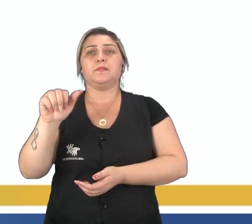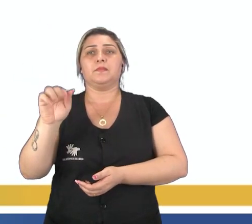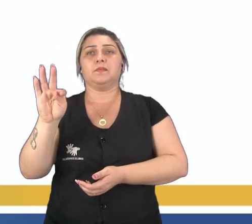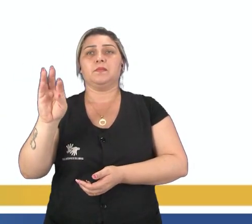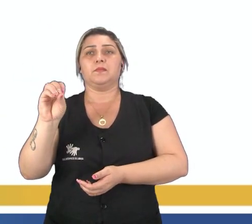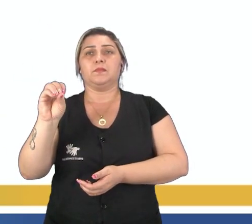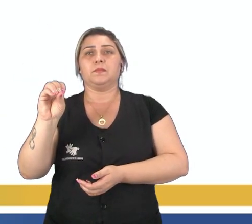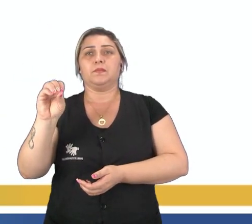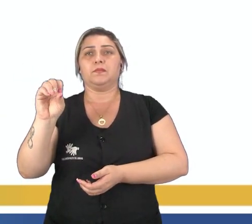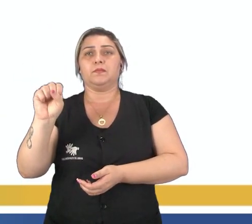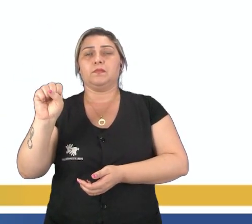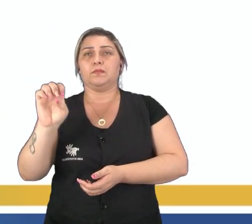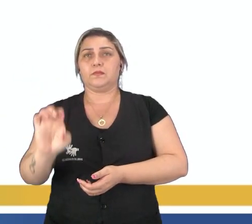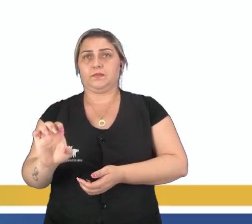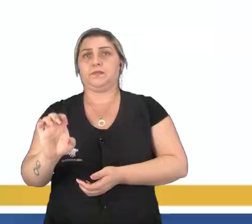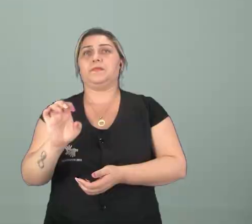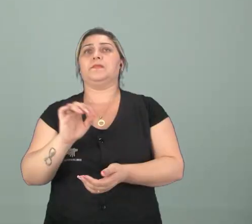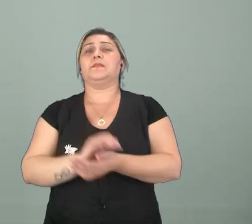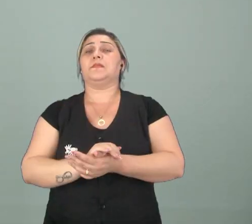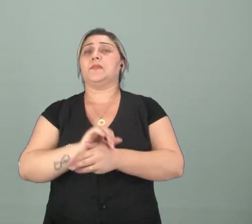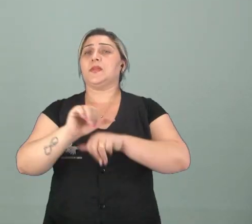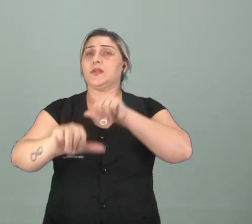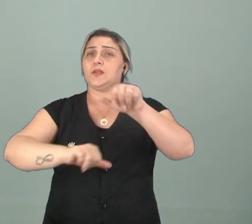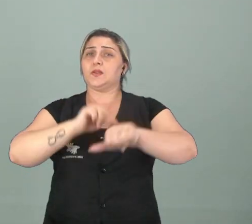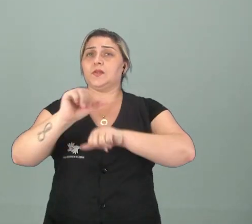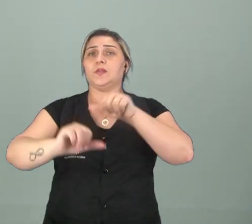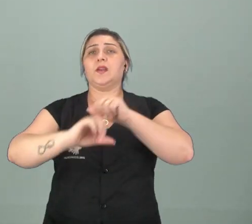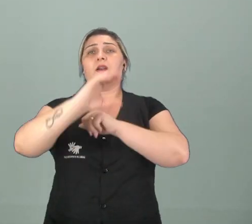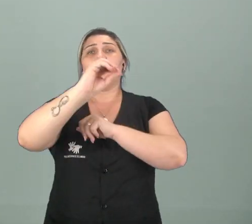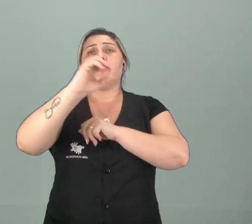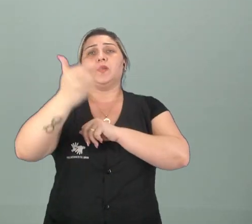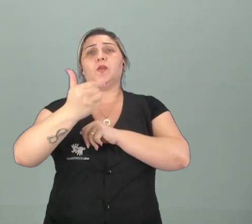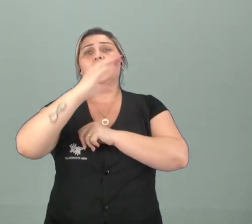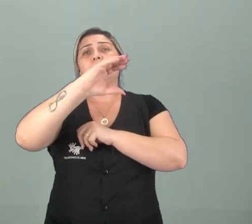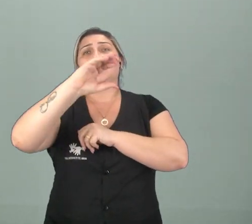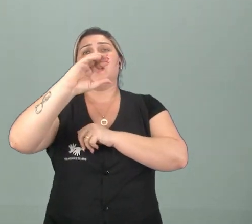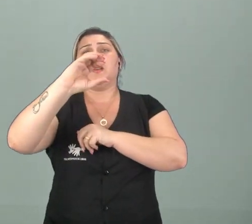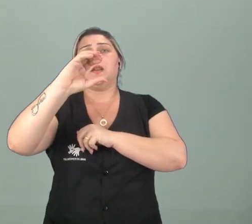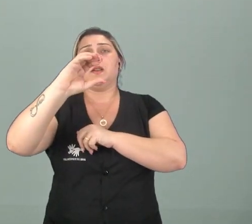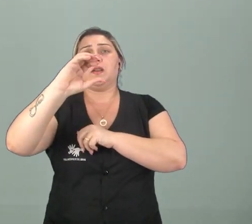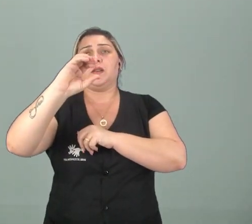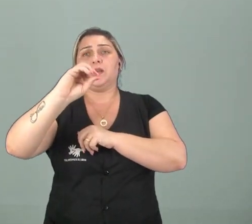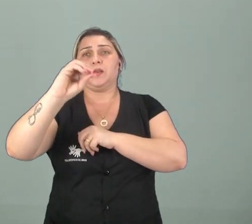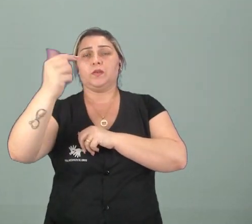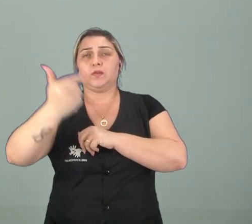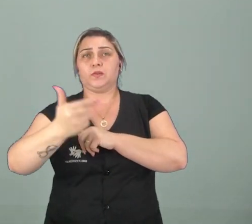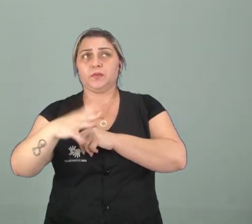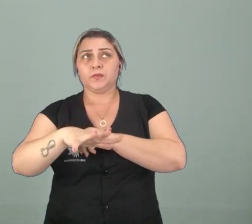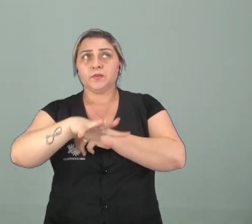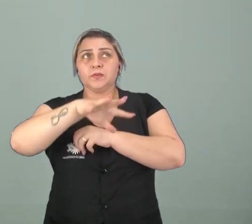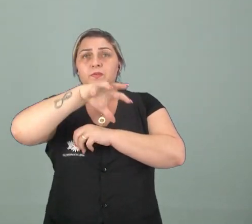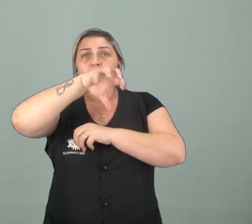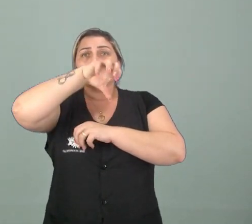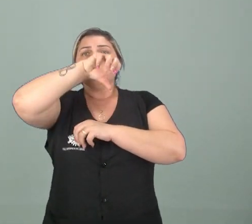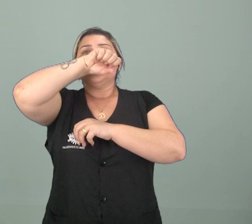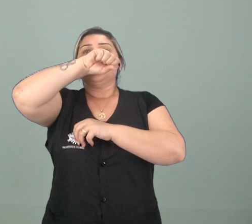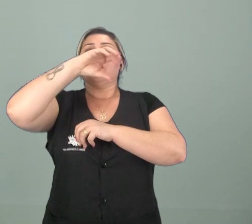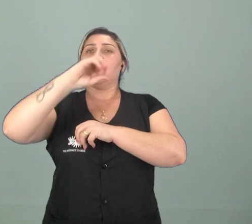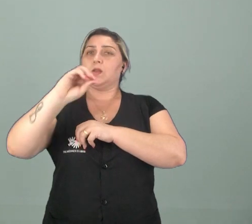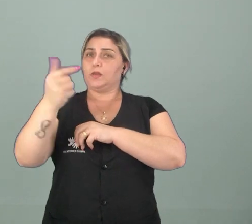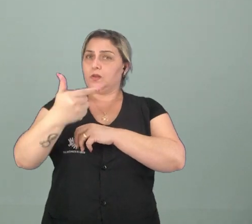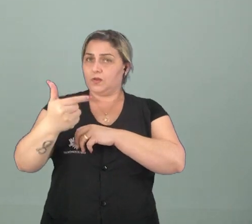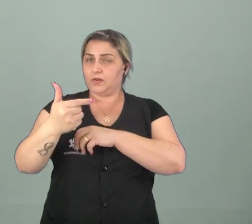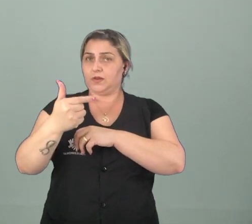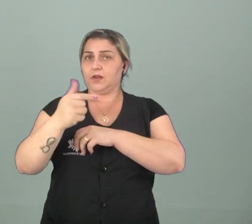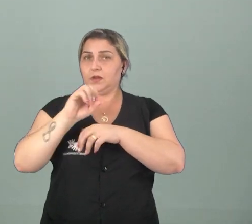O que é a hematose? É o processo de troca de gases. Nós, no momento da inspiração, nós respiramos o oxigênio.